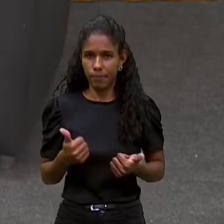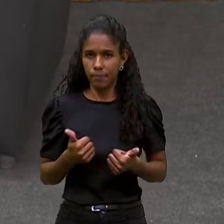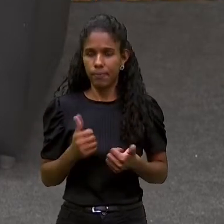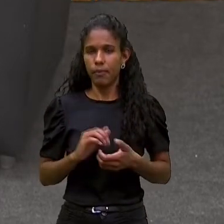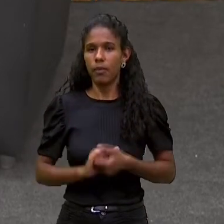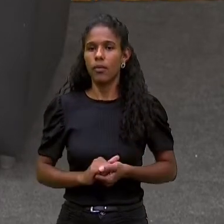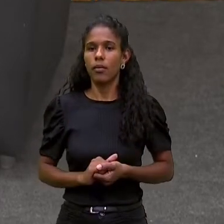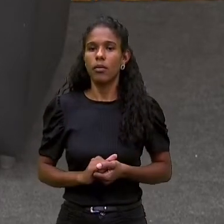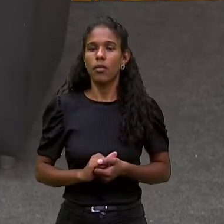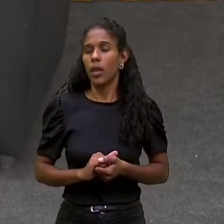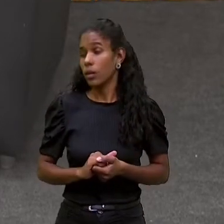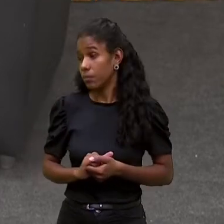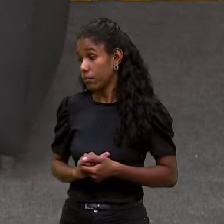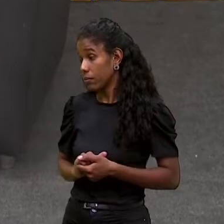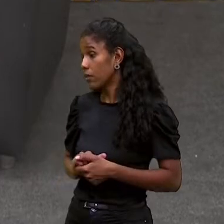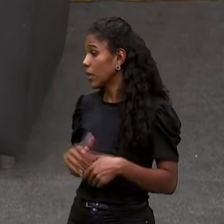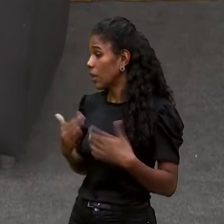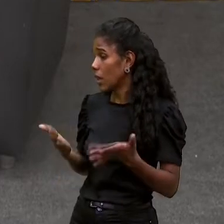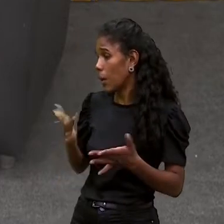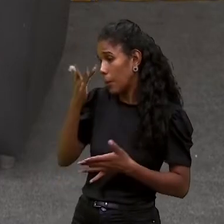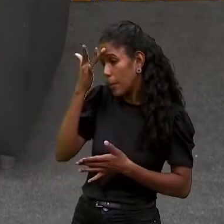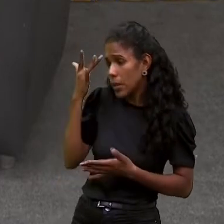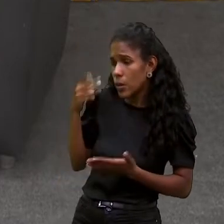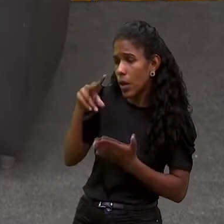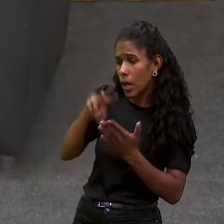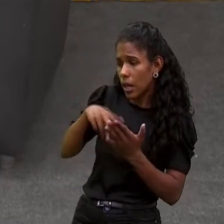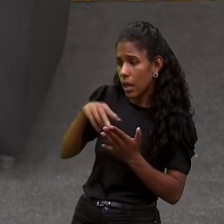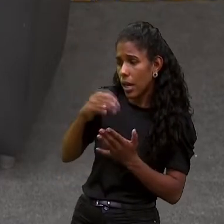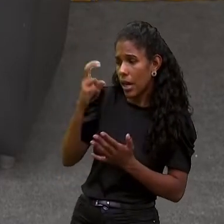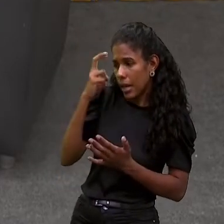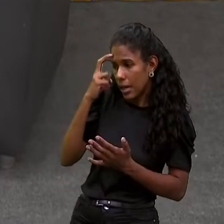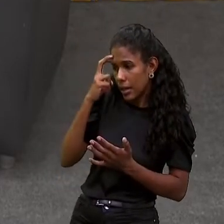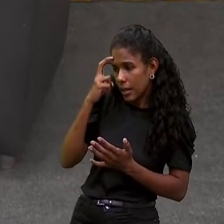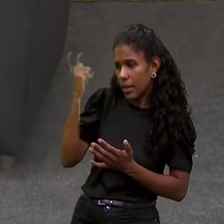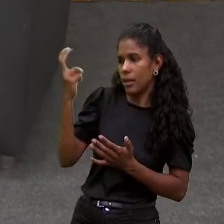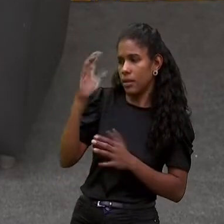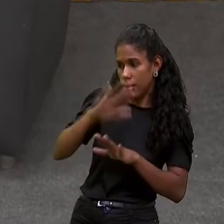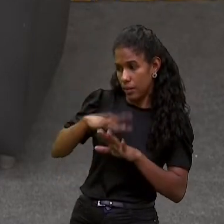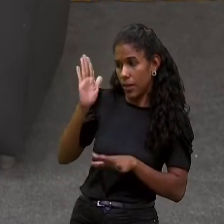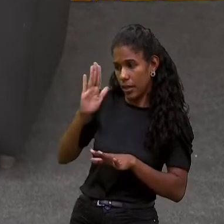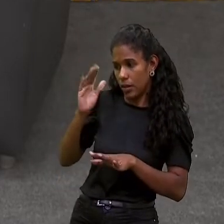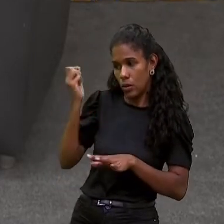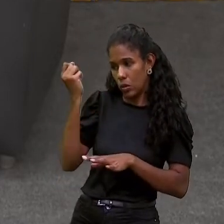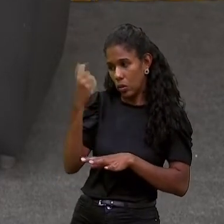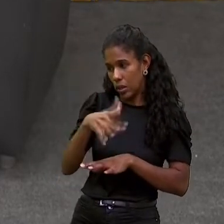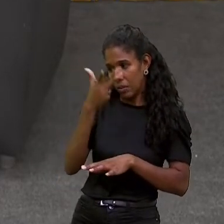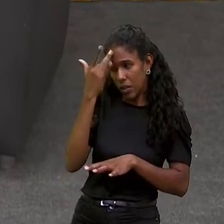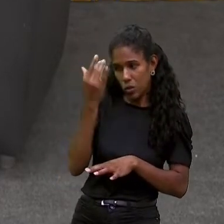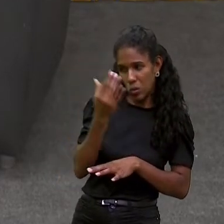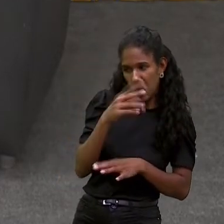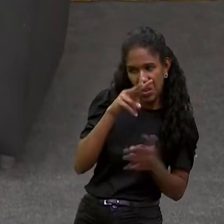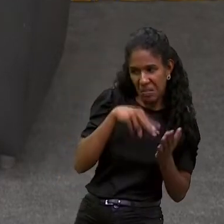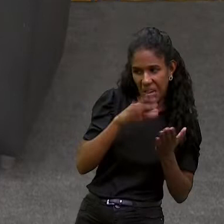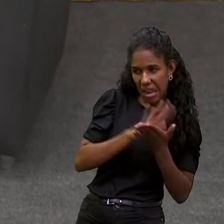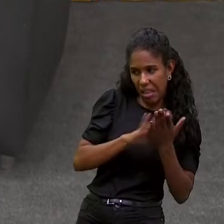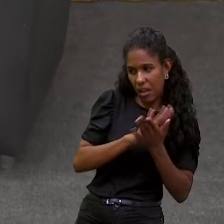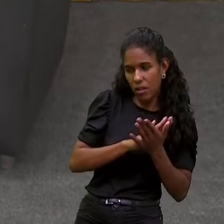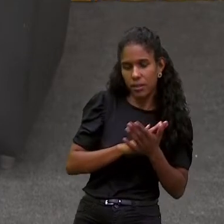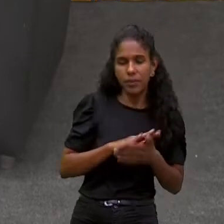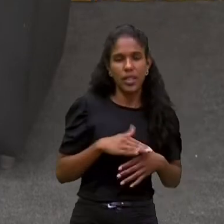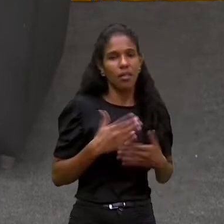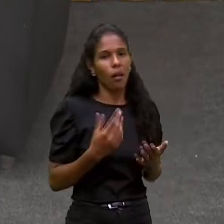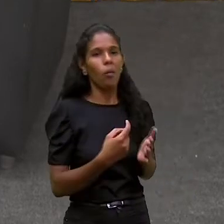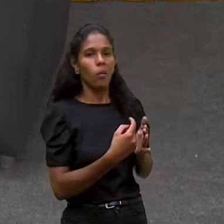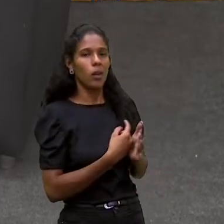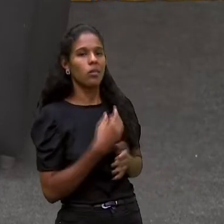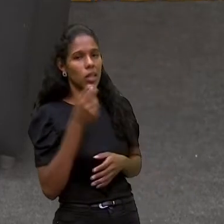quem lê é mais inteligente? É, gente, é uma pergunta difícil, né? Interessante, na verdade.